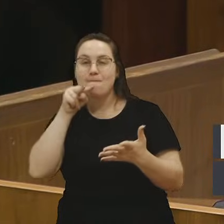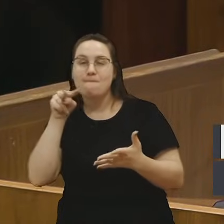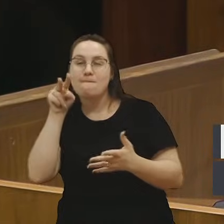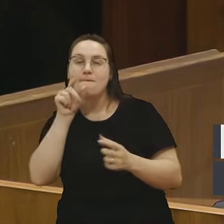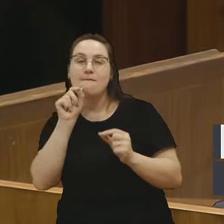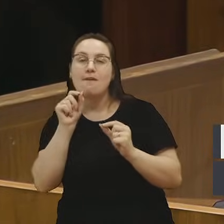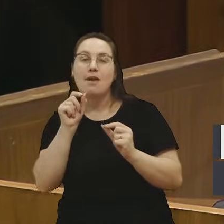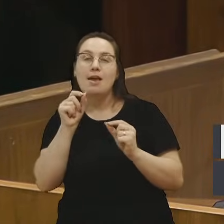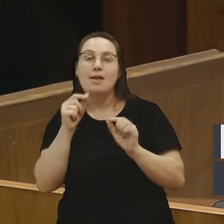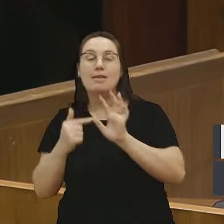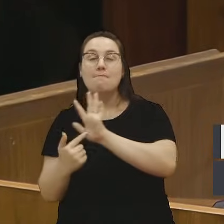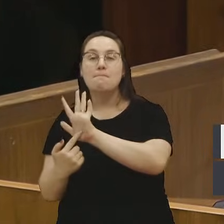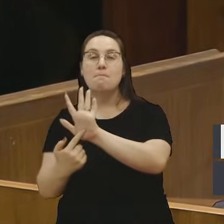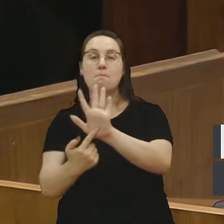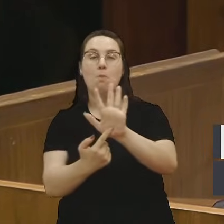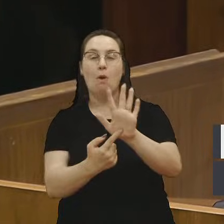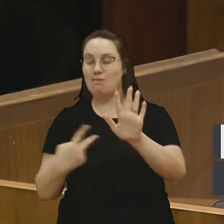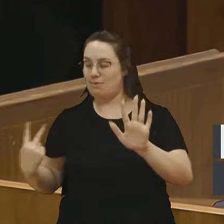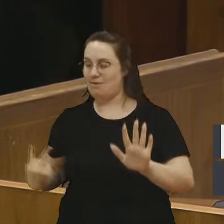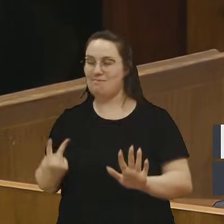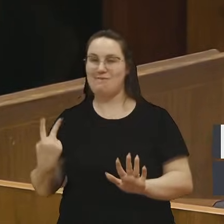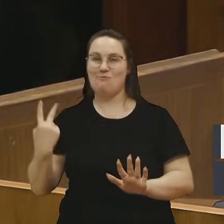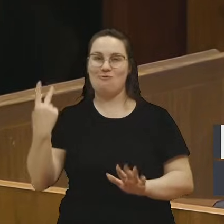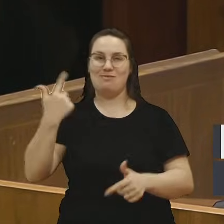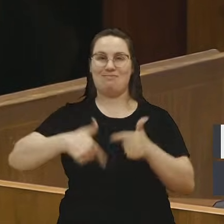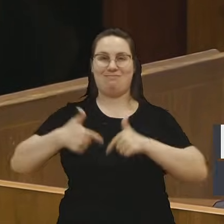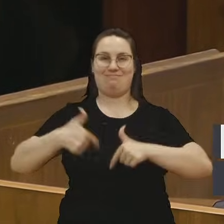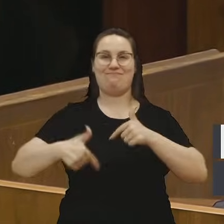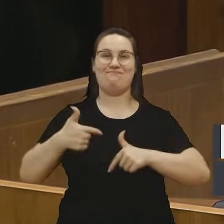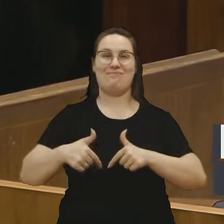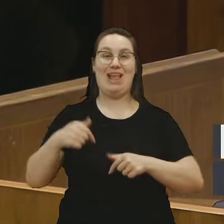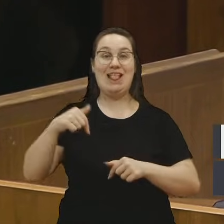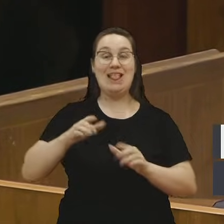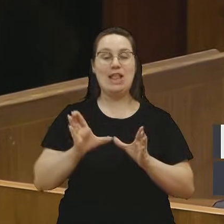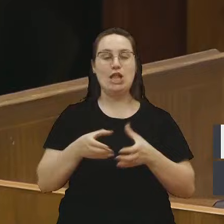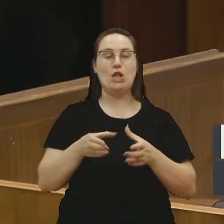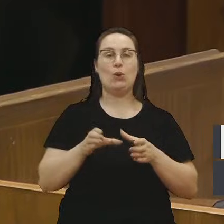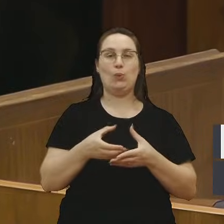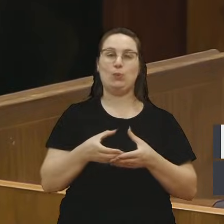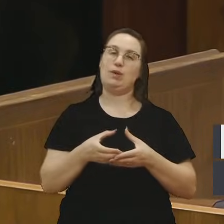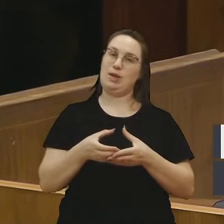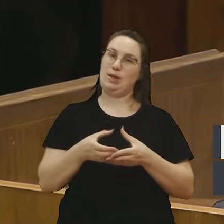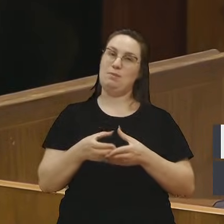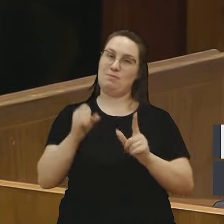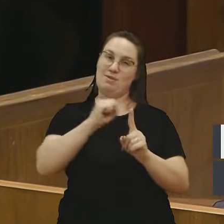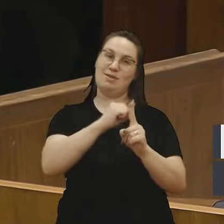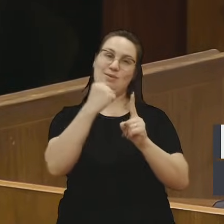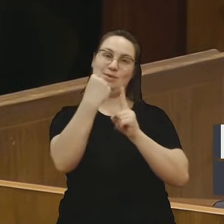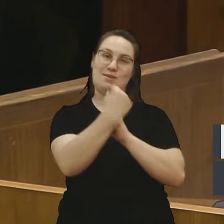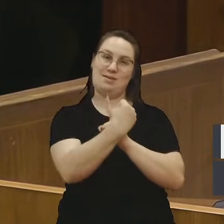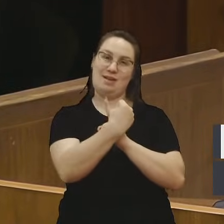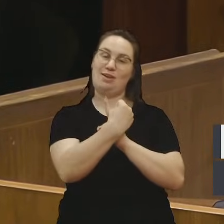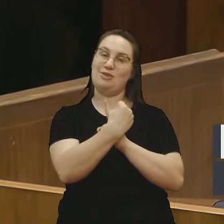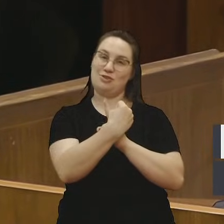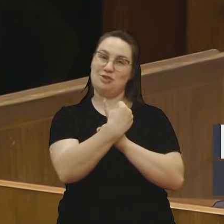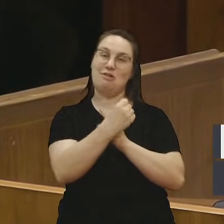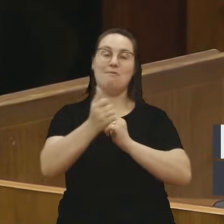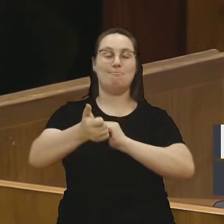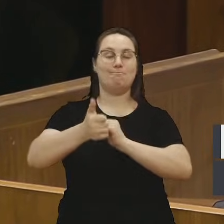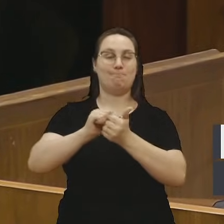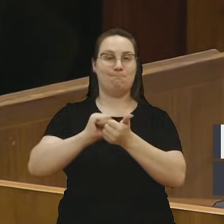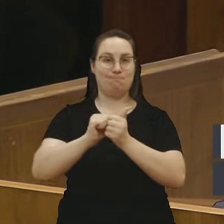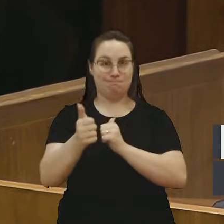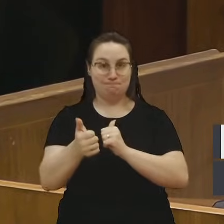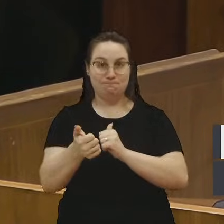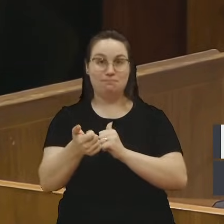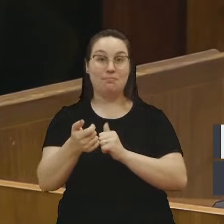a demonstração de valorização do trabalho deste Conselho por esta sociedade. Uma sociedade esportiva